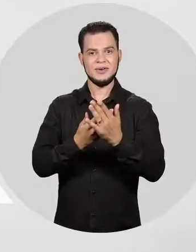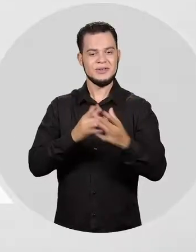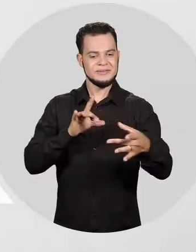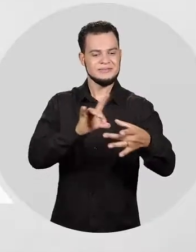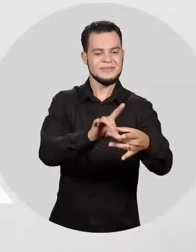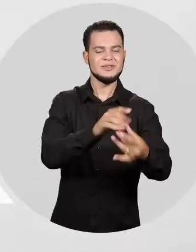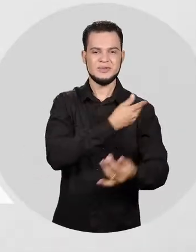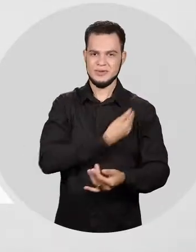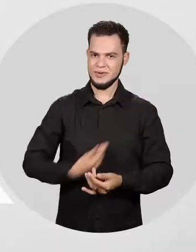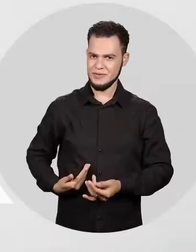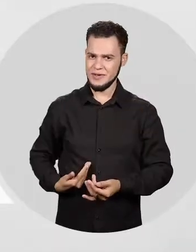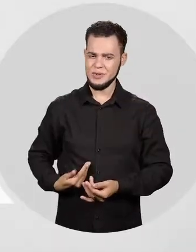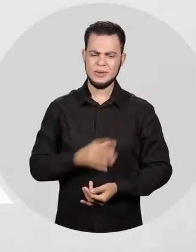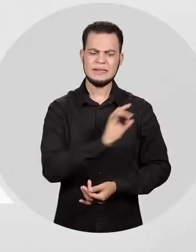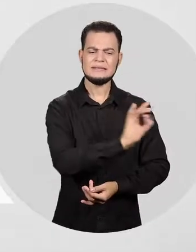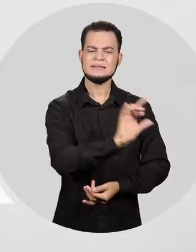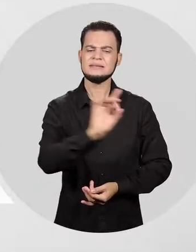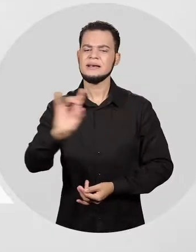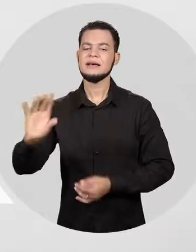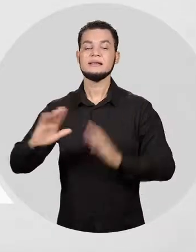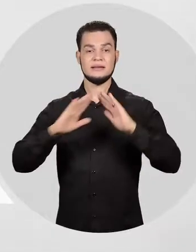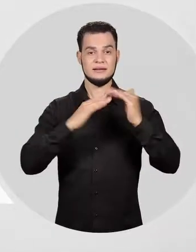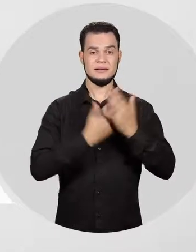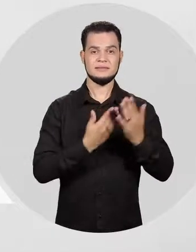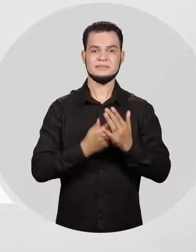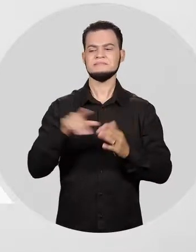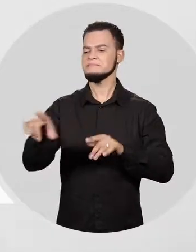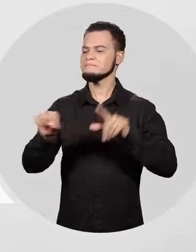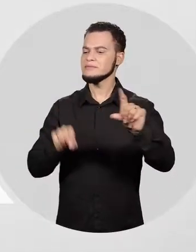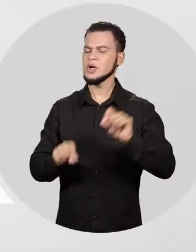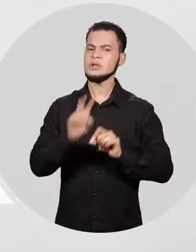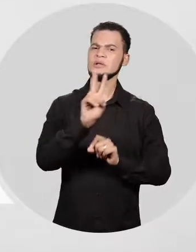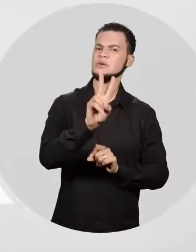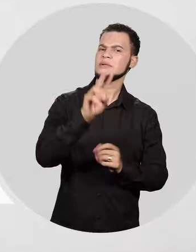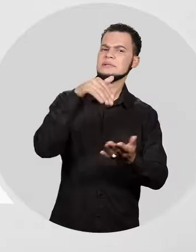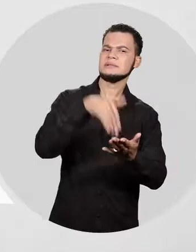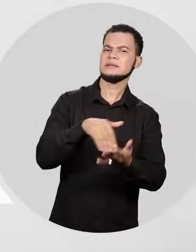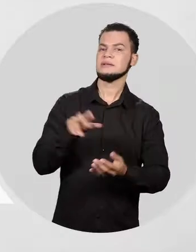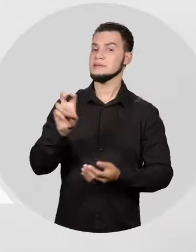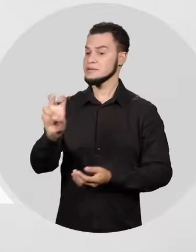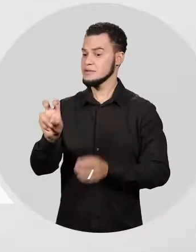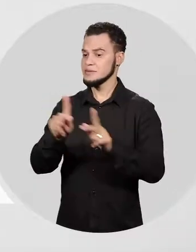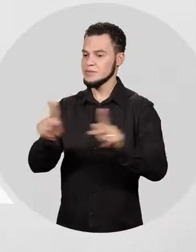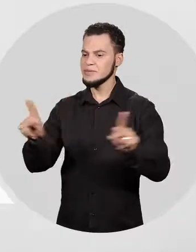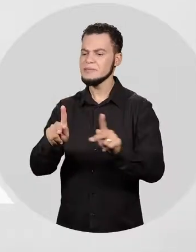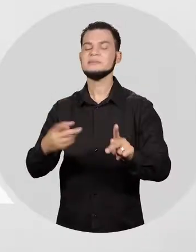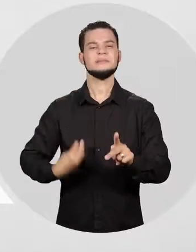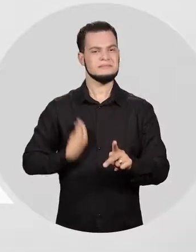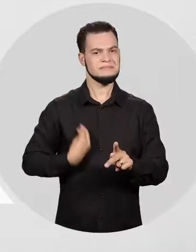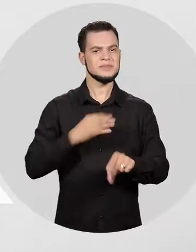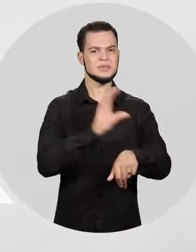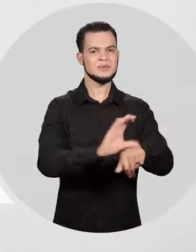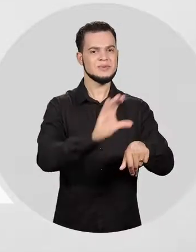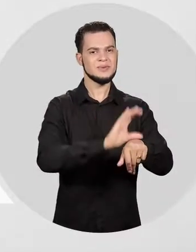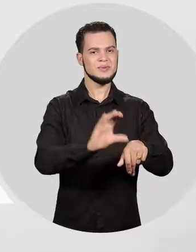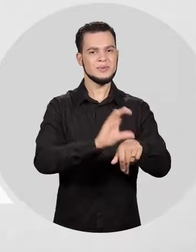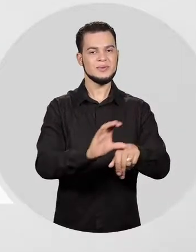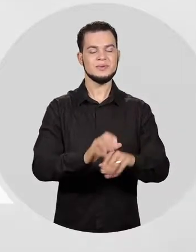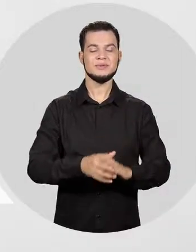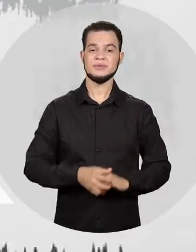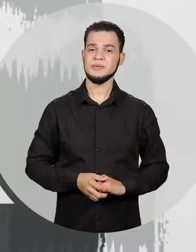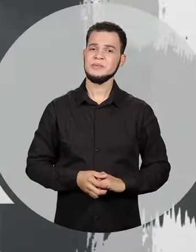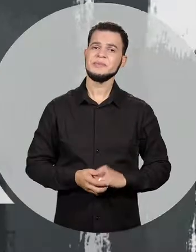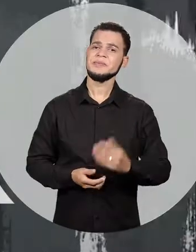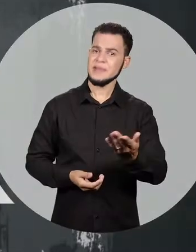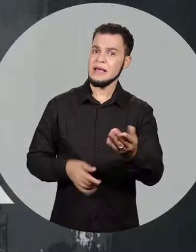Sustentáveis. Cada escola contemplada indica de 2 a 5 professores para participar dos encontros de capacitação. Além disso, com